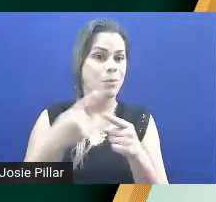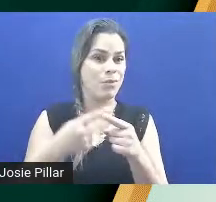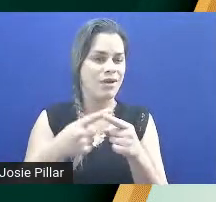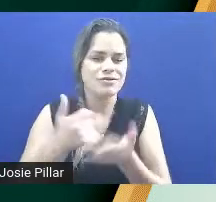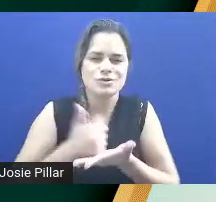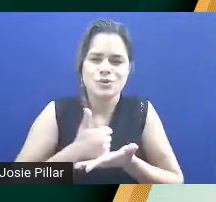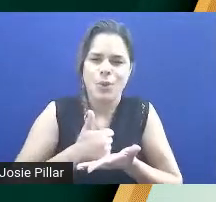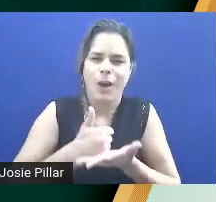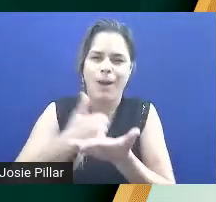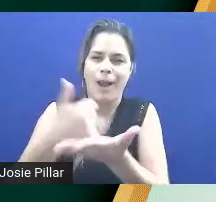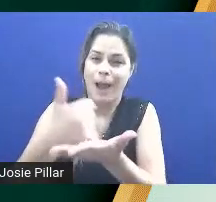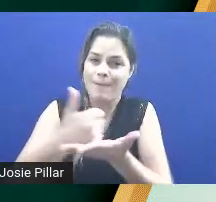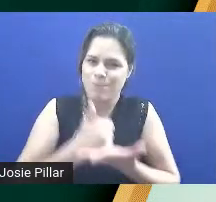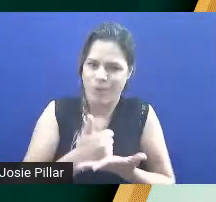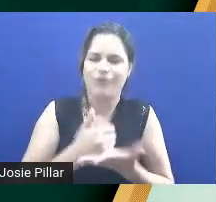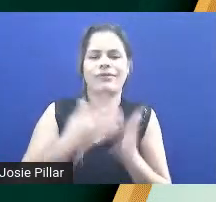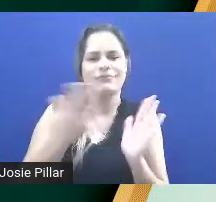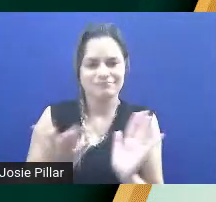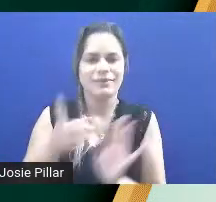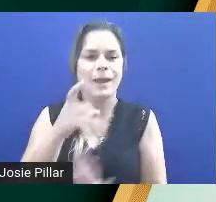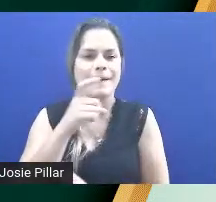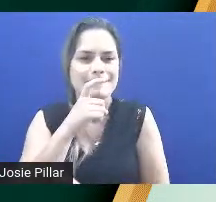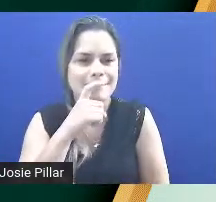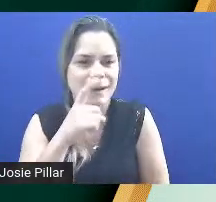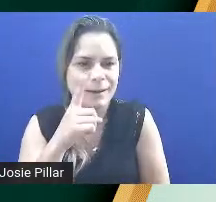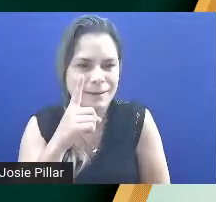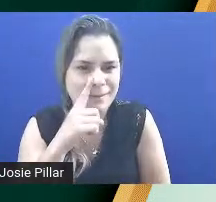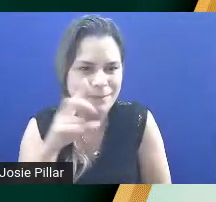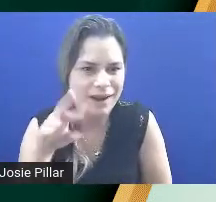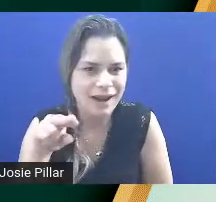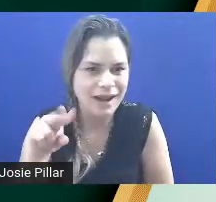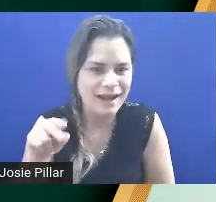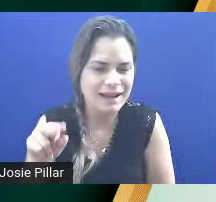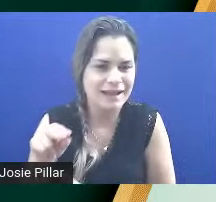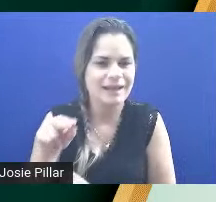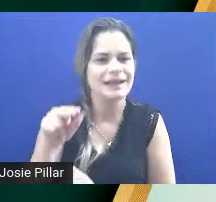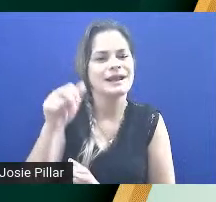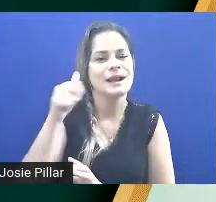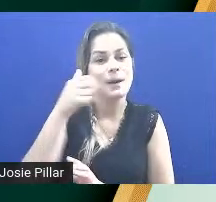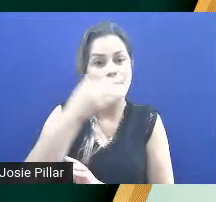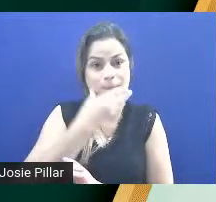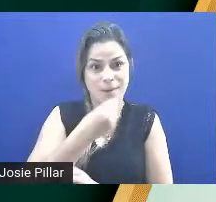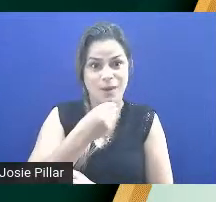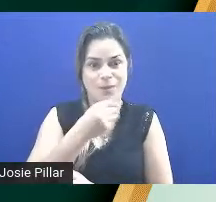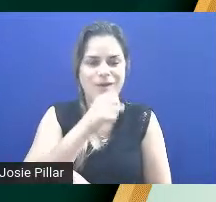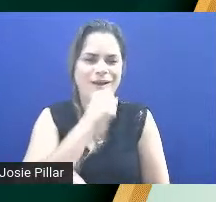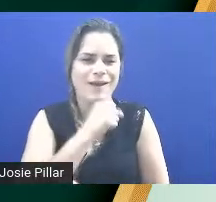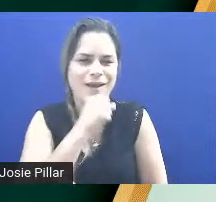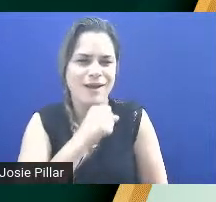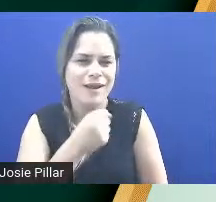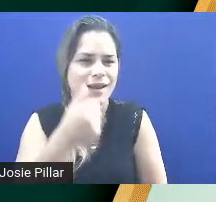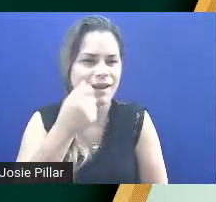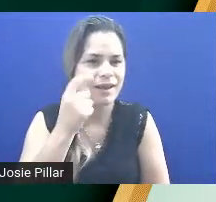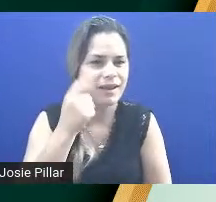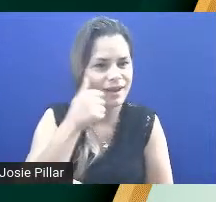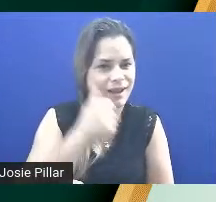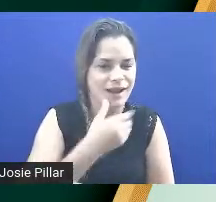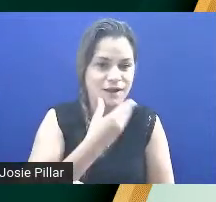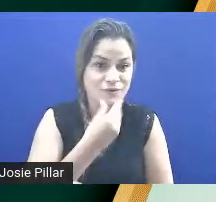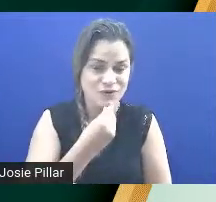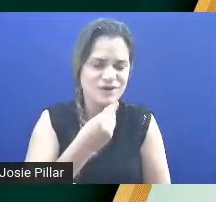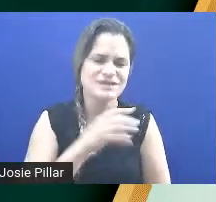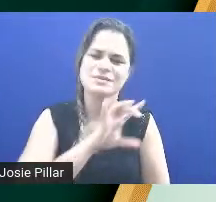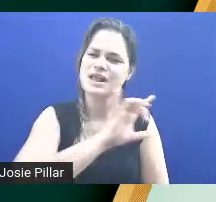meu caso, eu cito pai, mãe, irmão e avós. Mas cada um de nós que recebeu o grau hoje, na